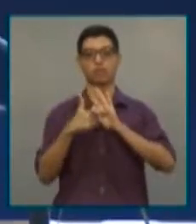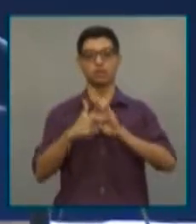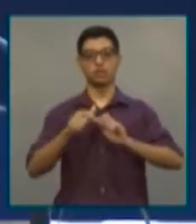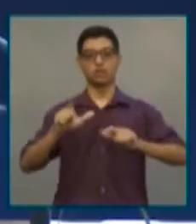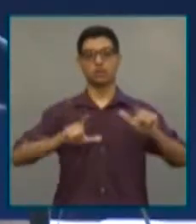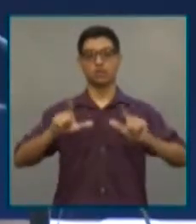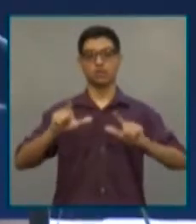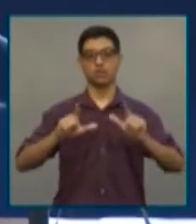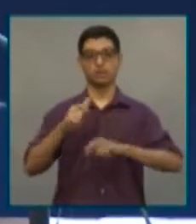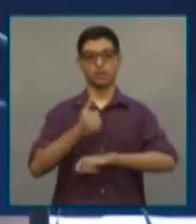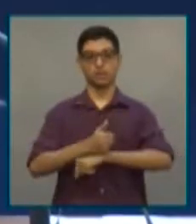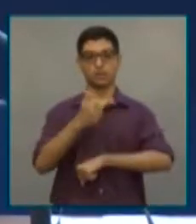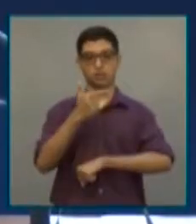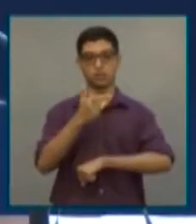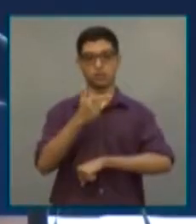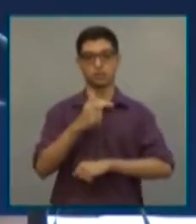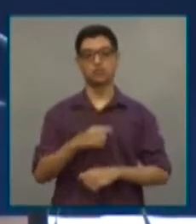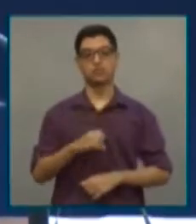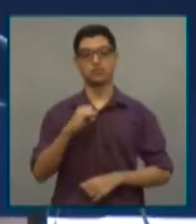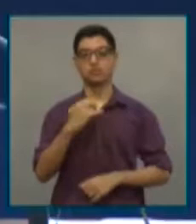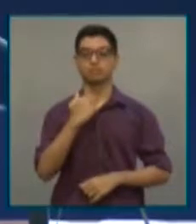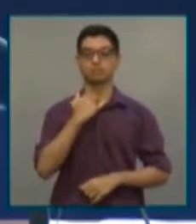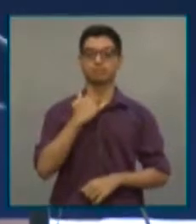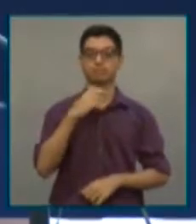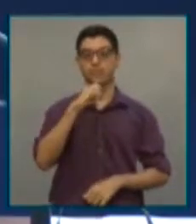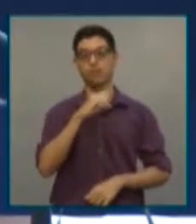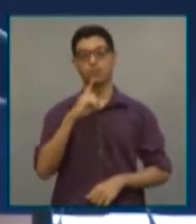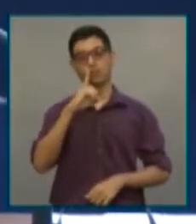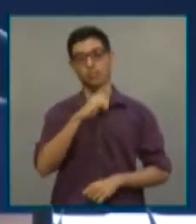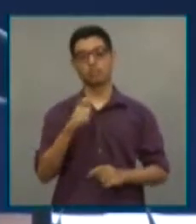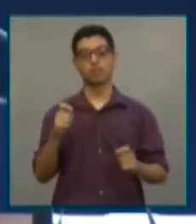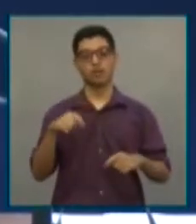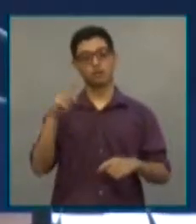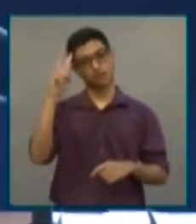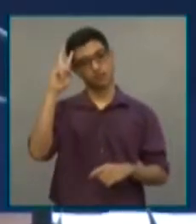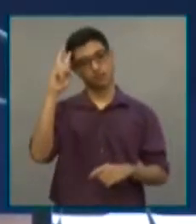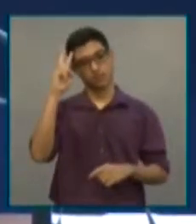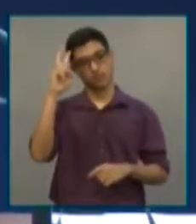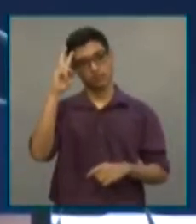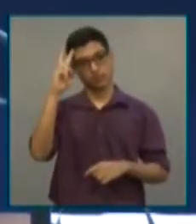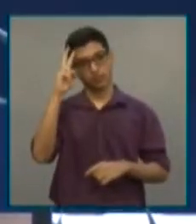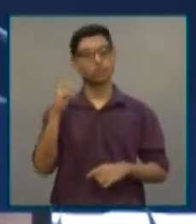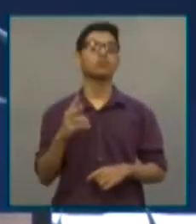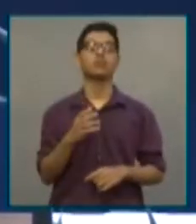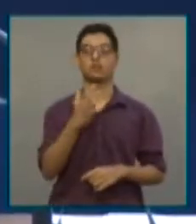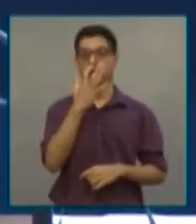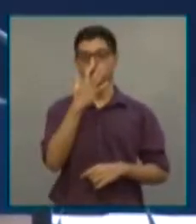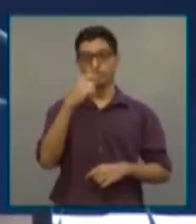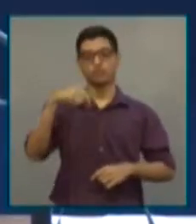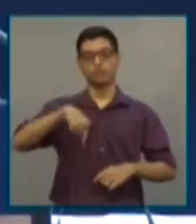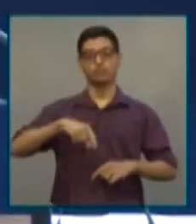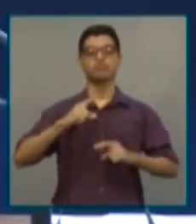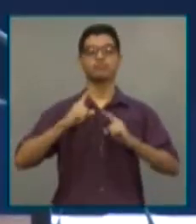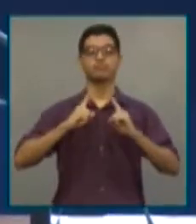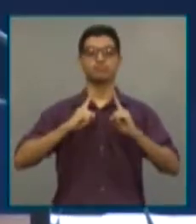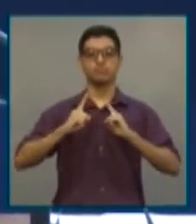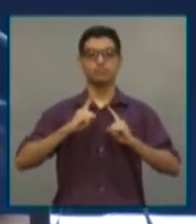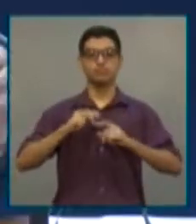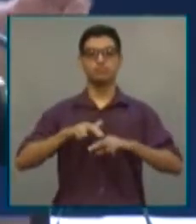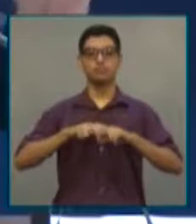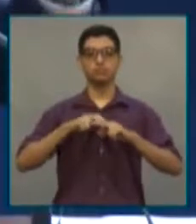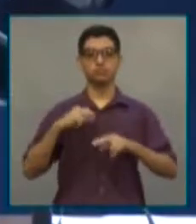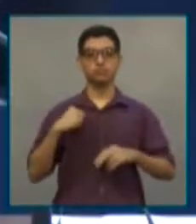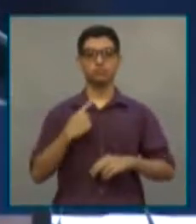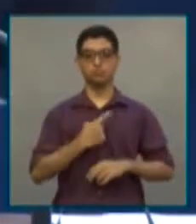se não no final de semana, na segunda-feira, ter a terceira oportunidade de assistir à reprise desse debate. Iniciando o terceiro